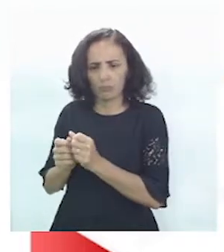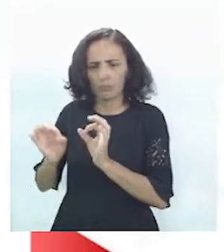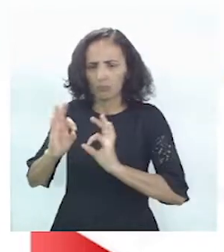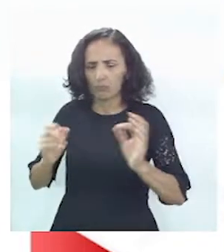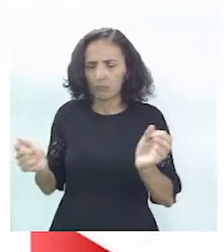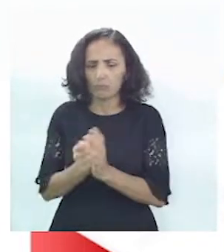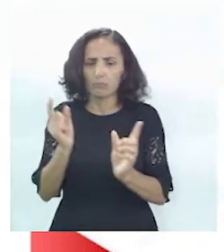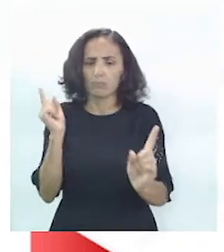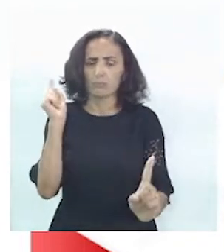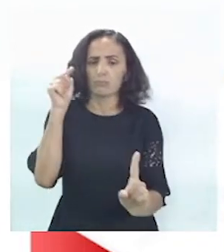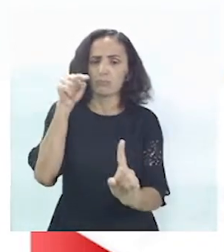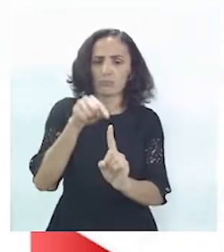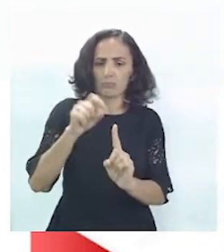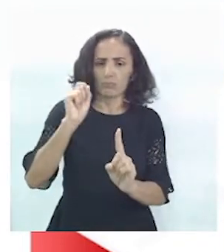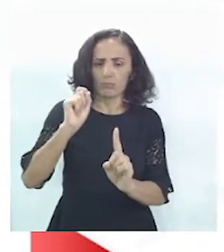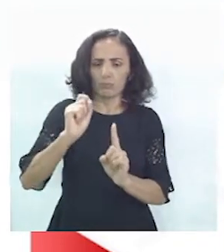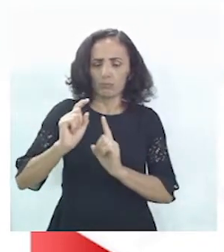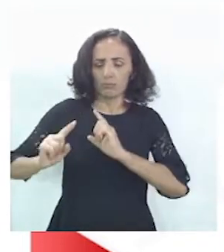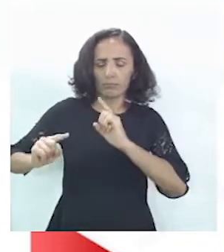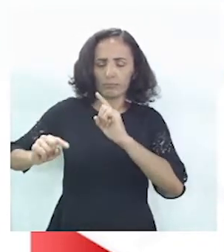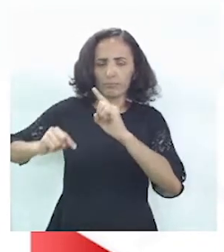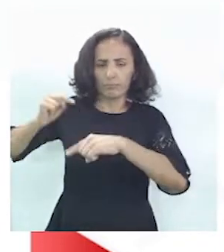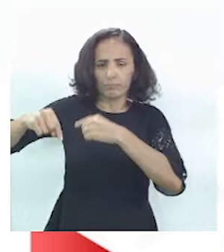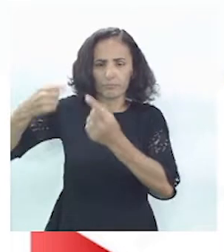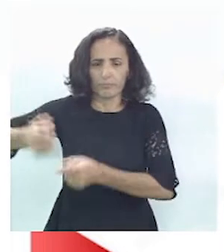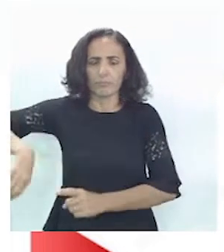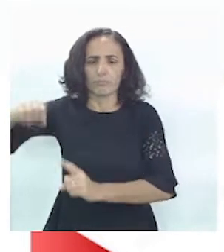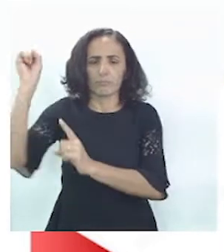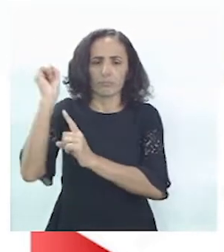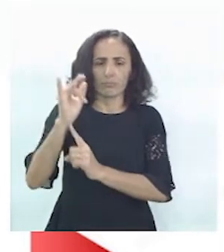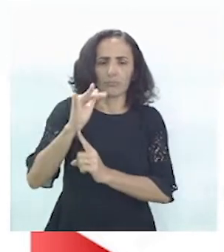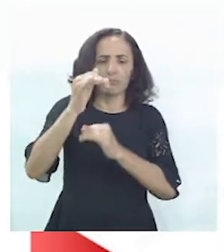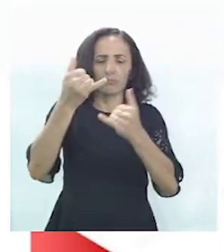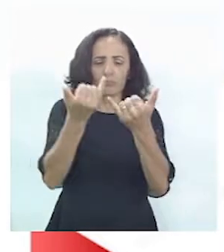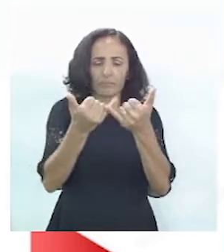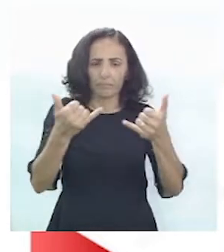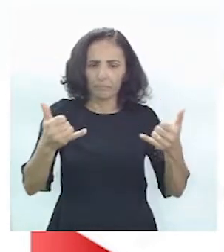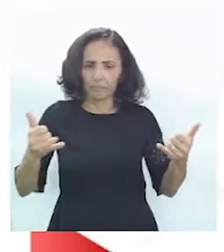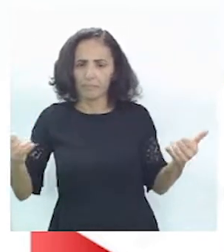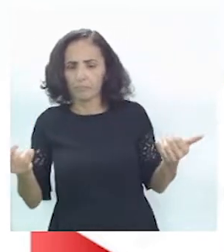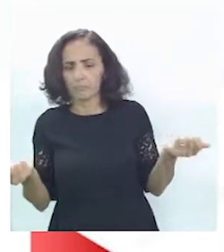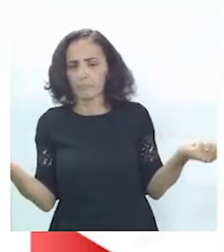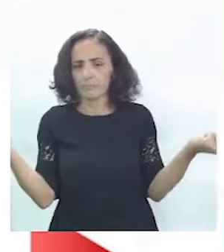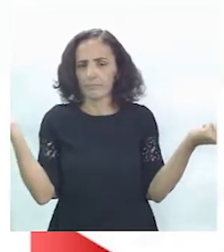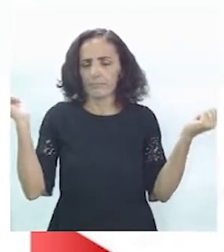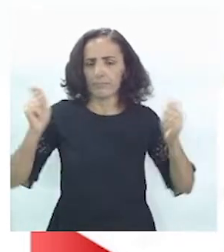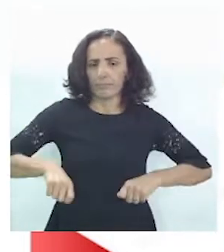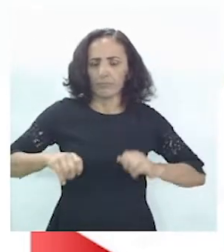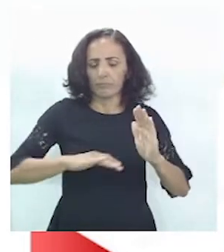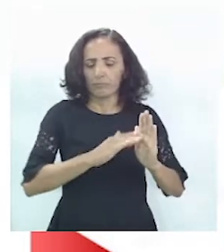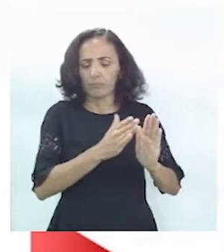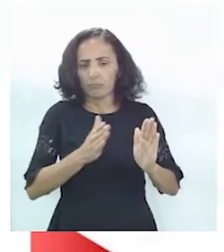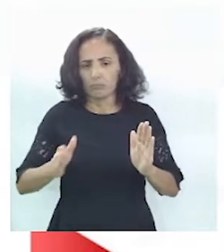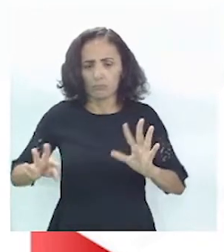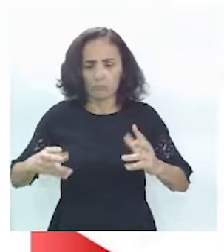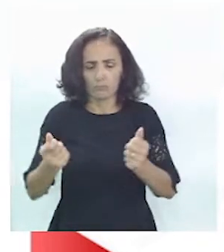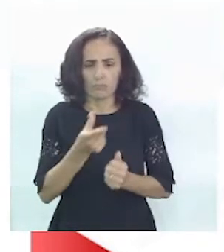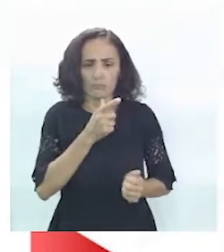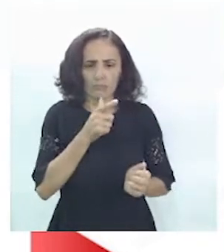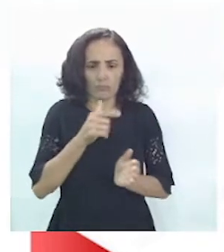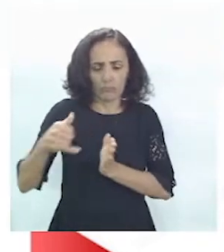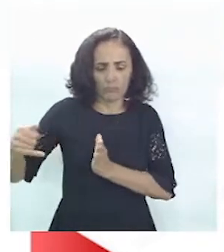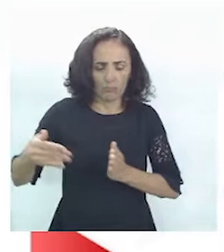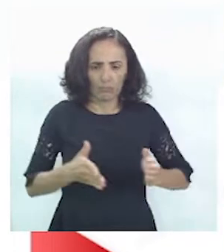que tem por finalidade a geração de energia elétrica através do aproveitamento do potencial hidráulico dos